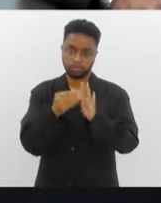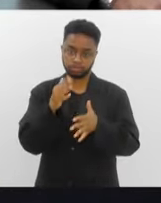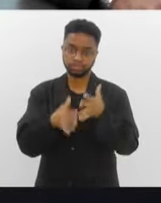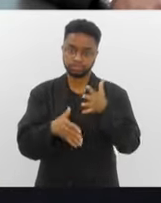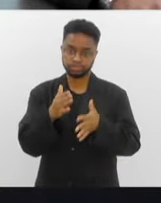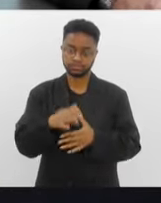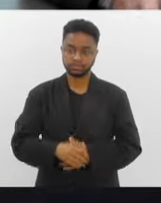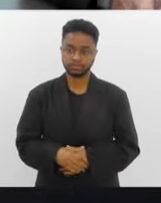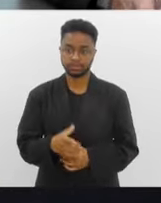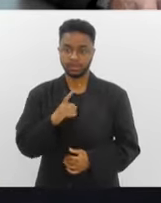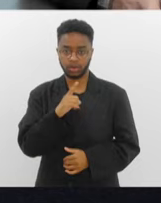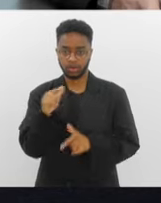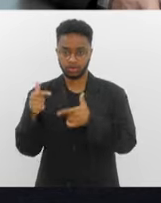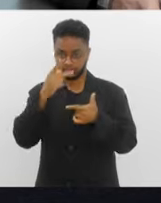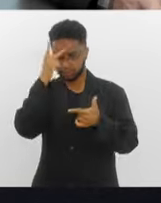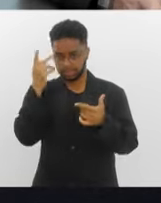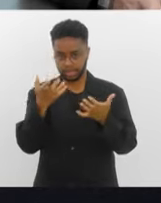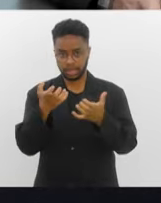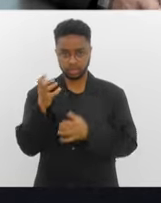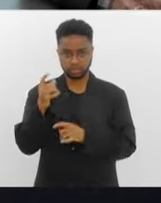prejudicabilidade. Alguém mais queira discutir?